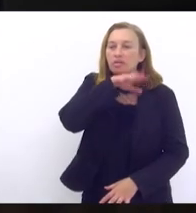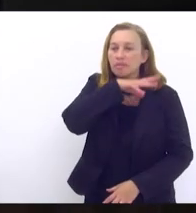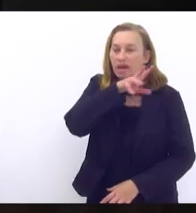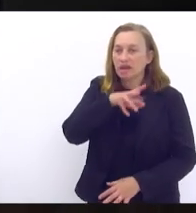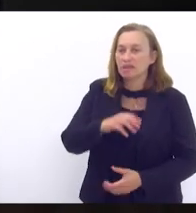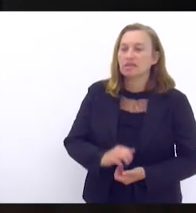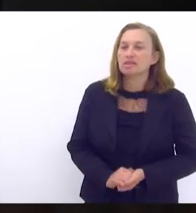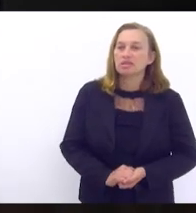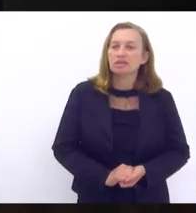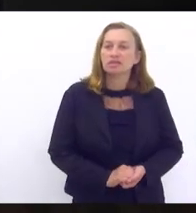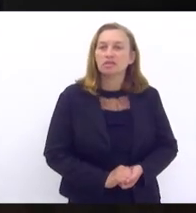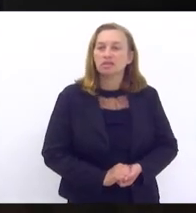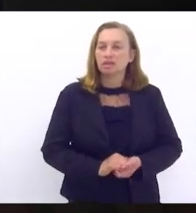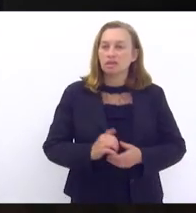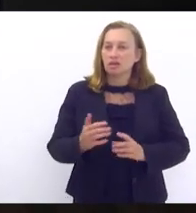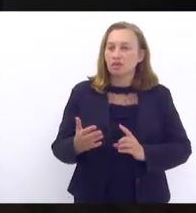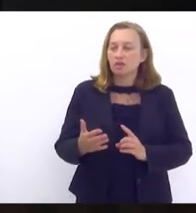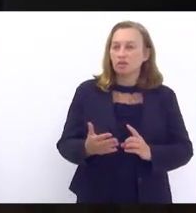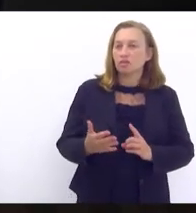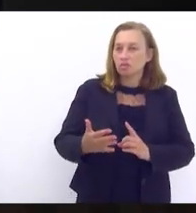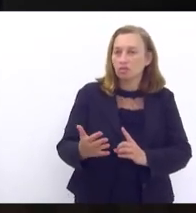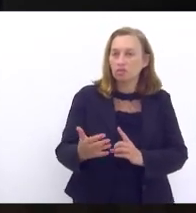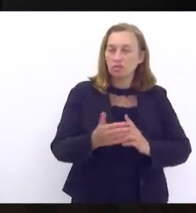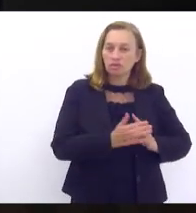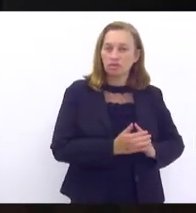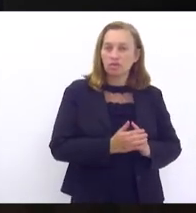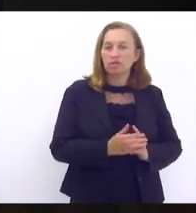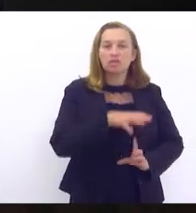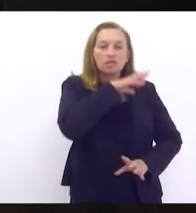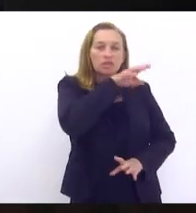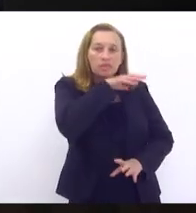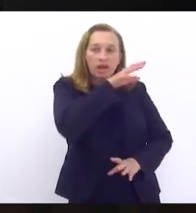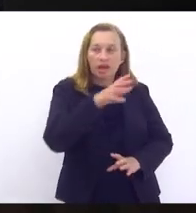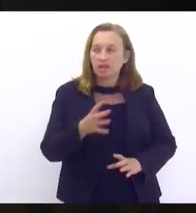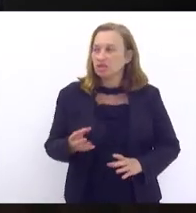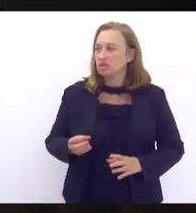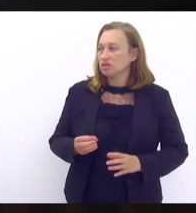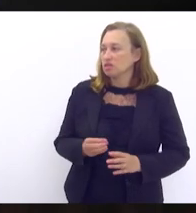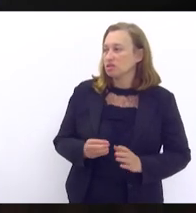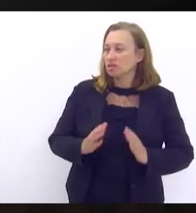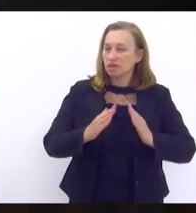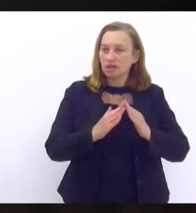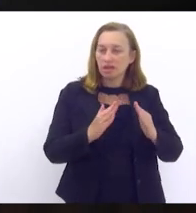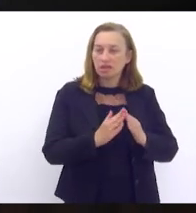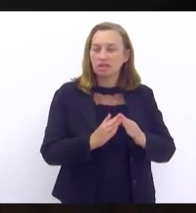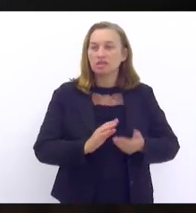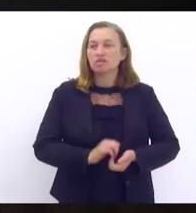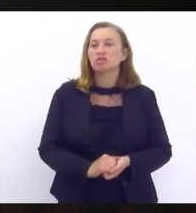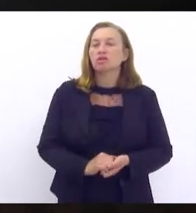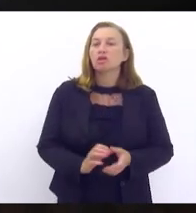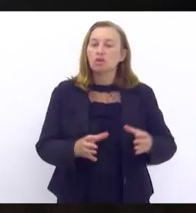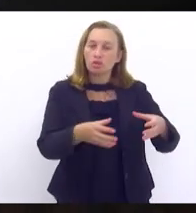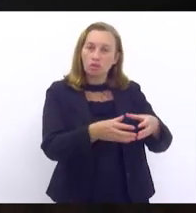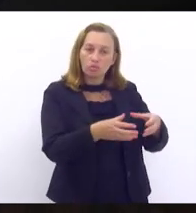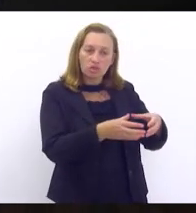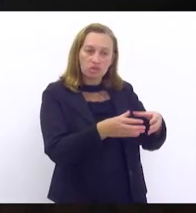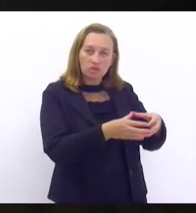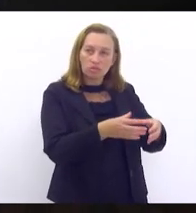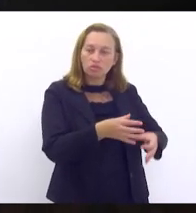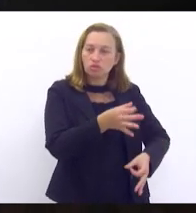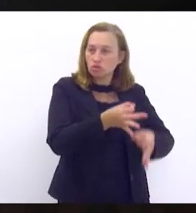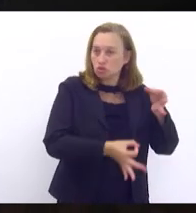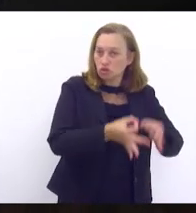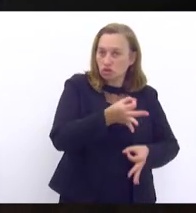resgatados em virtude de catástrofes naturais no estado do Rio de Janeiro, pendendo de pareceres das comissões Constituição e